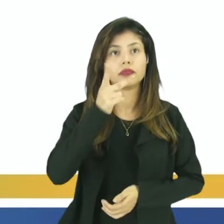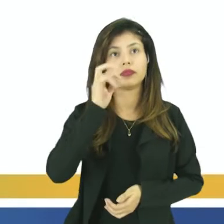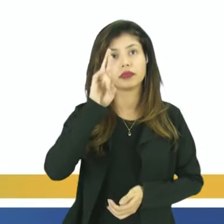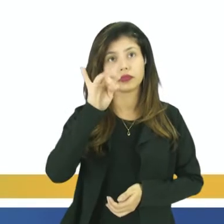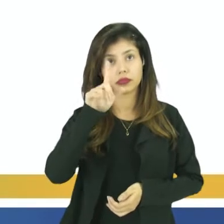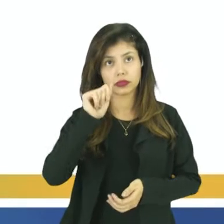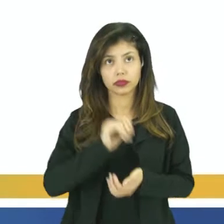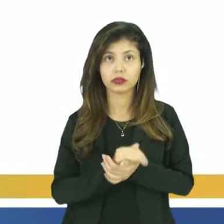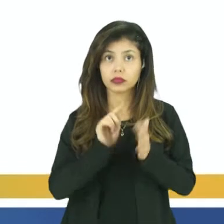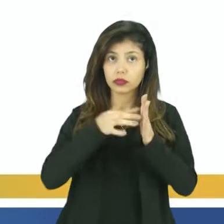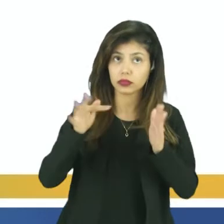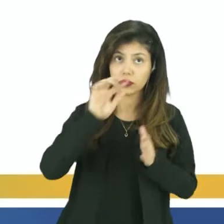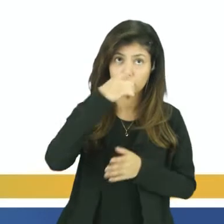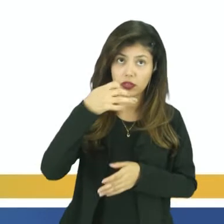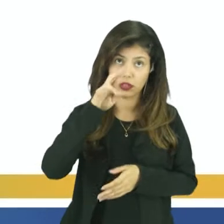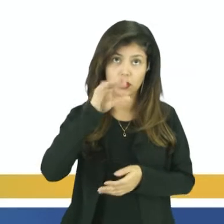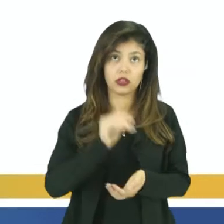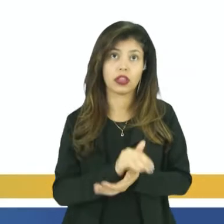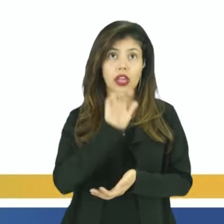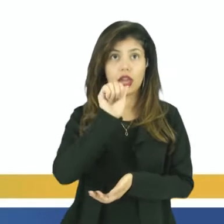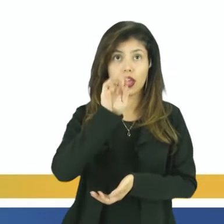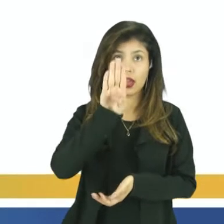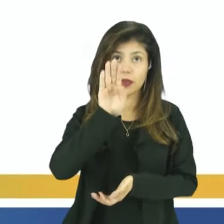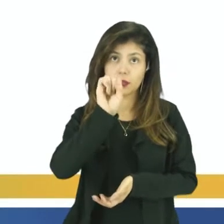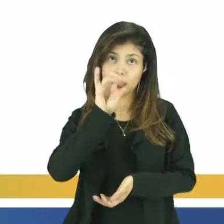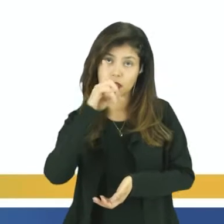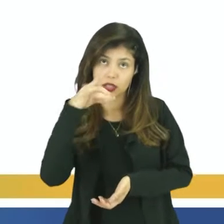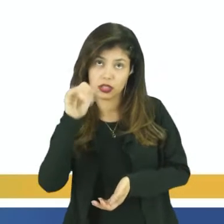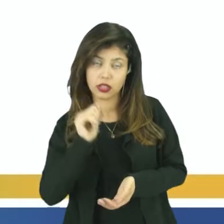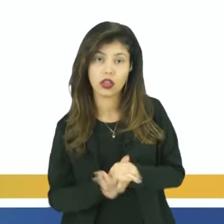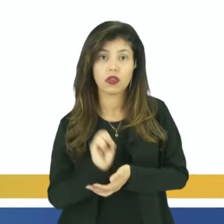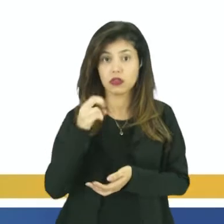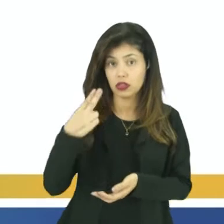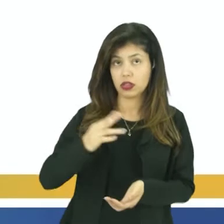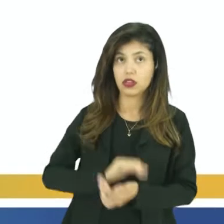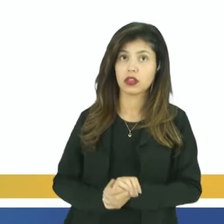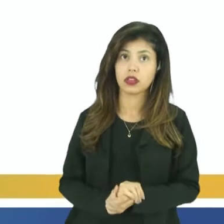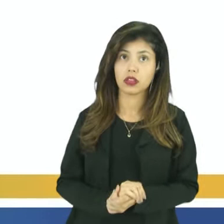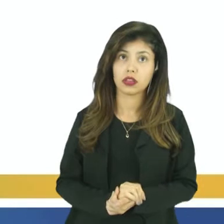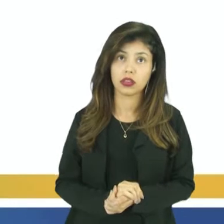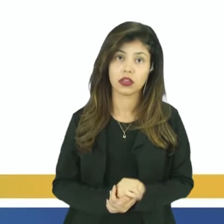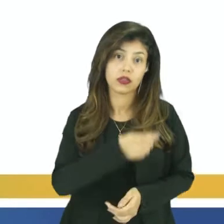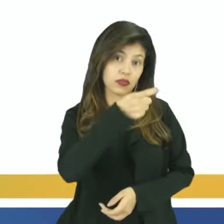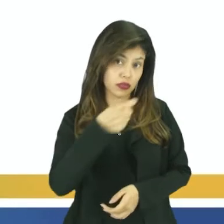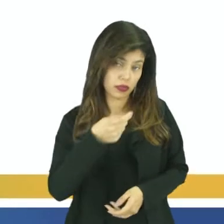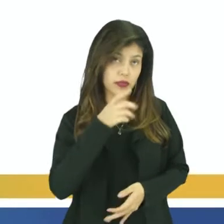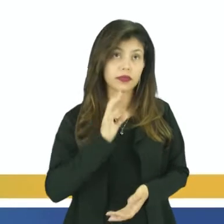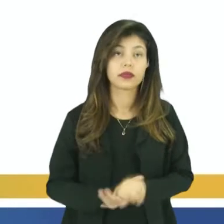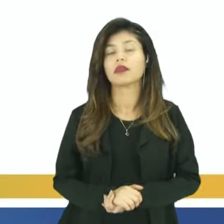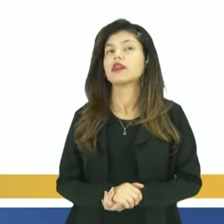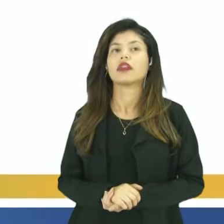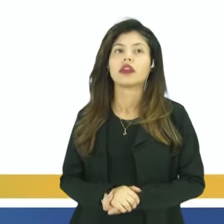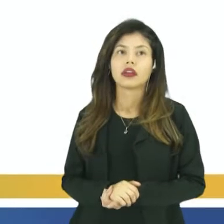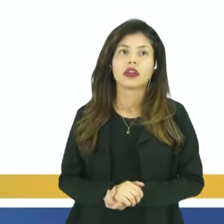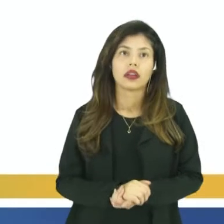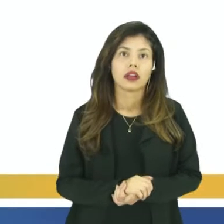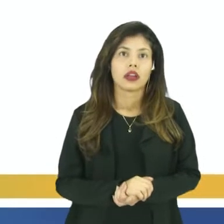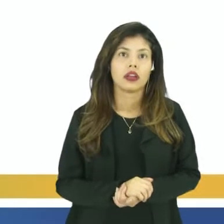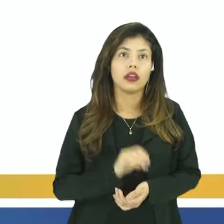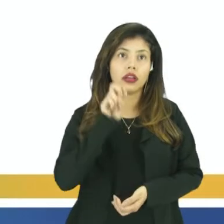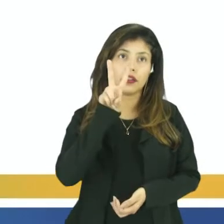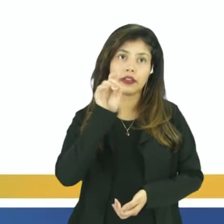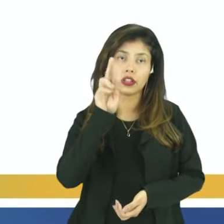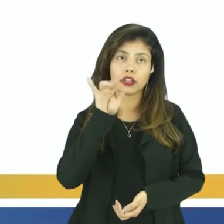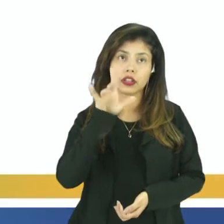horizontal é o eixo das abscissas, ou seja, o eixo do x. E o eixo